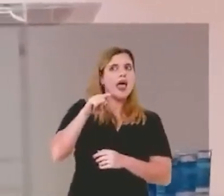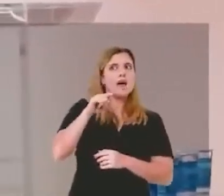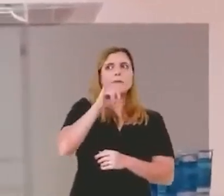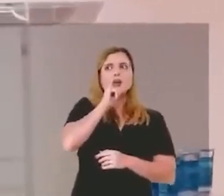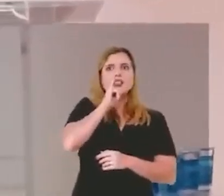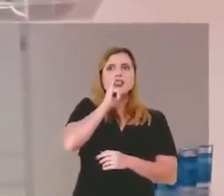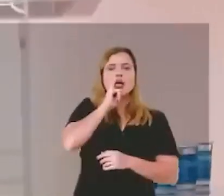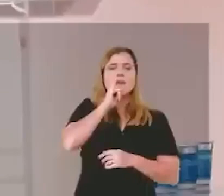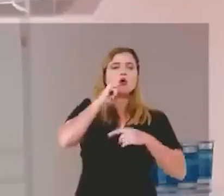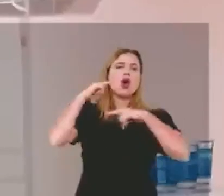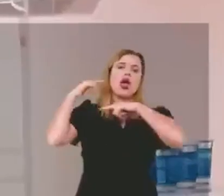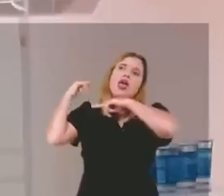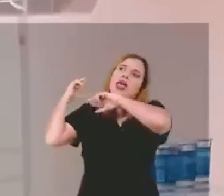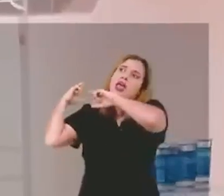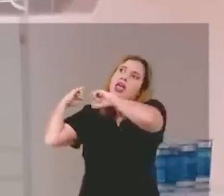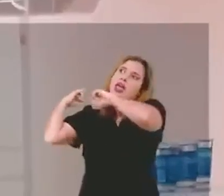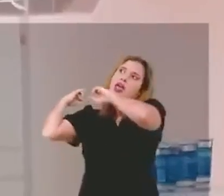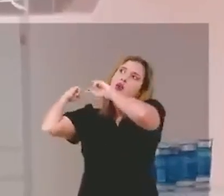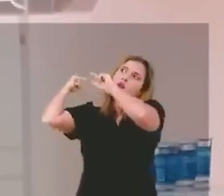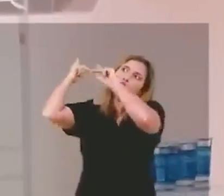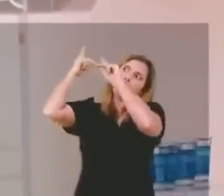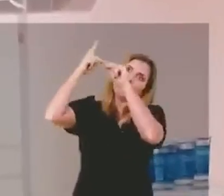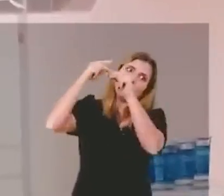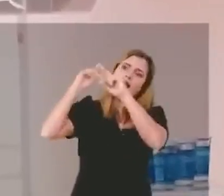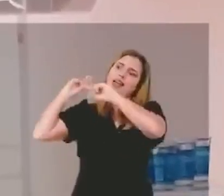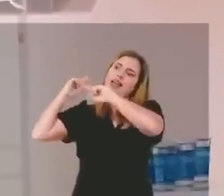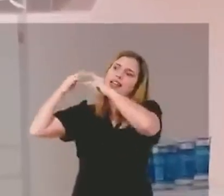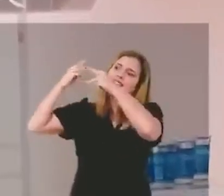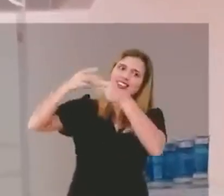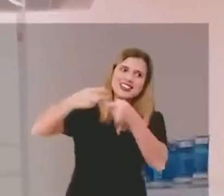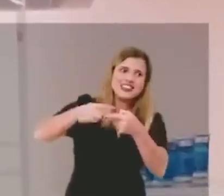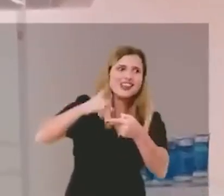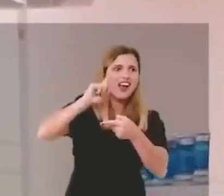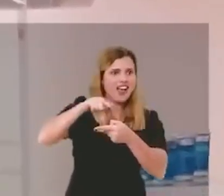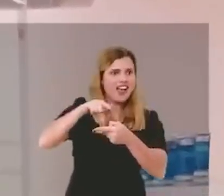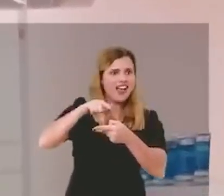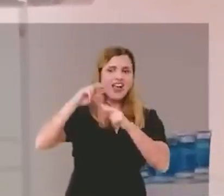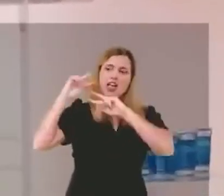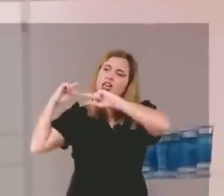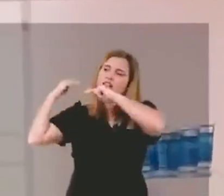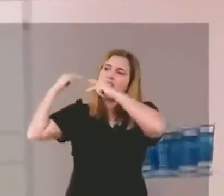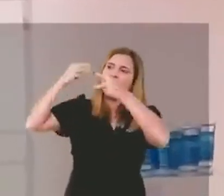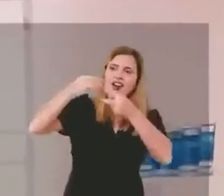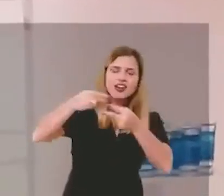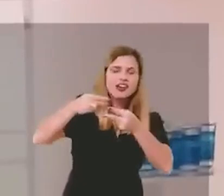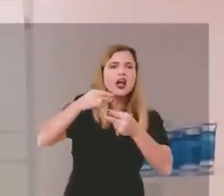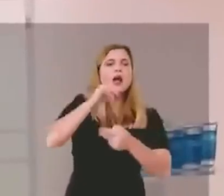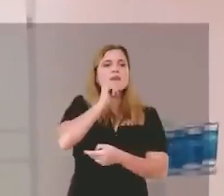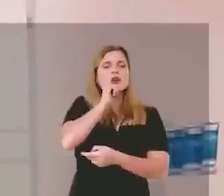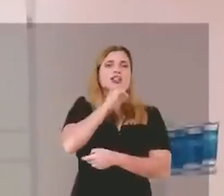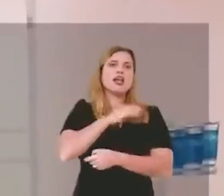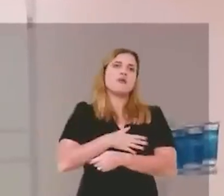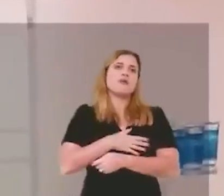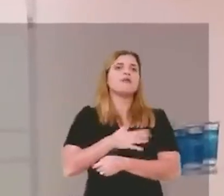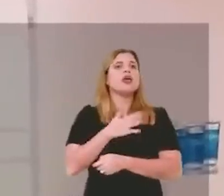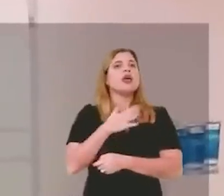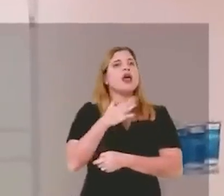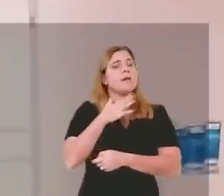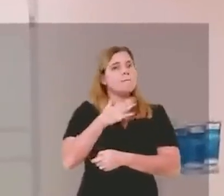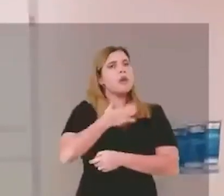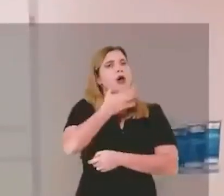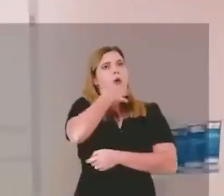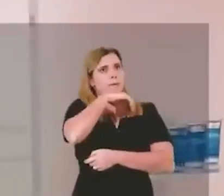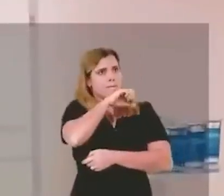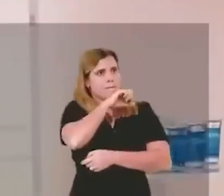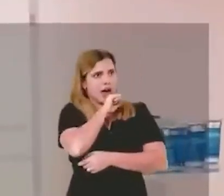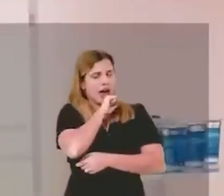quais não nasceram do sangue. Há um ditado popular conhecido aqui, né? Filho de peixe, peixinho